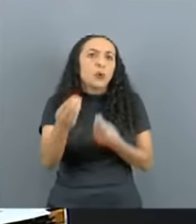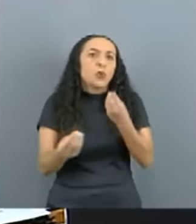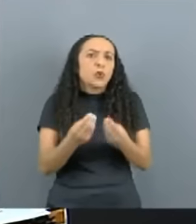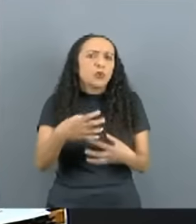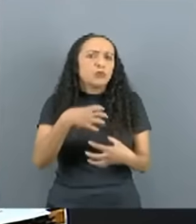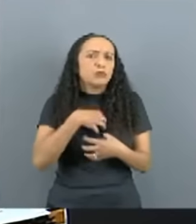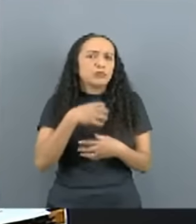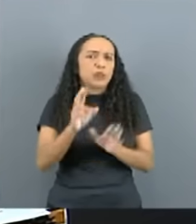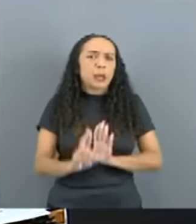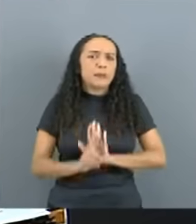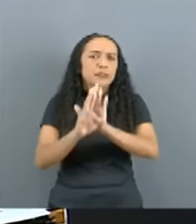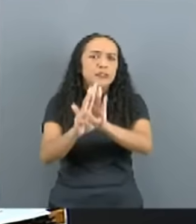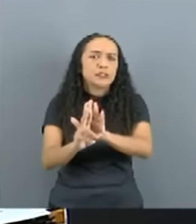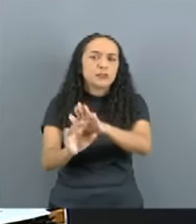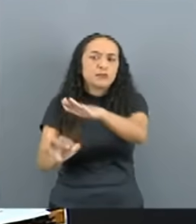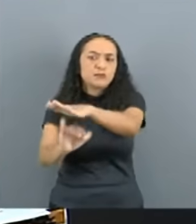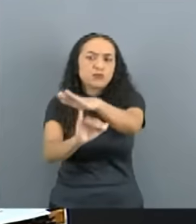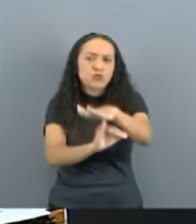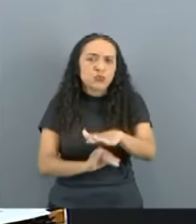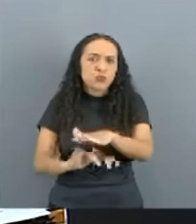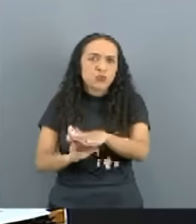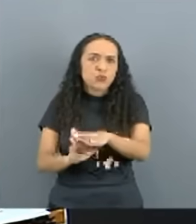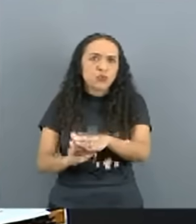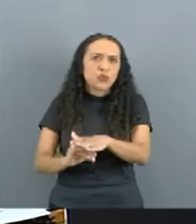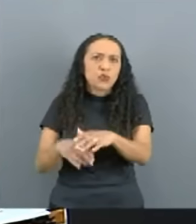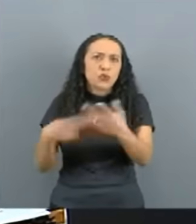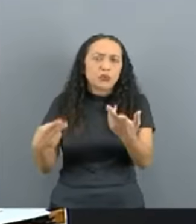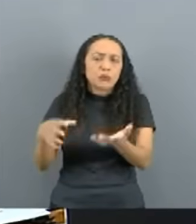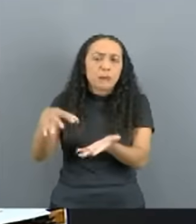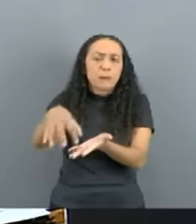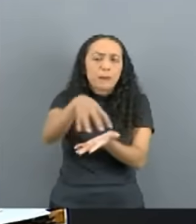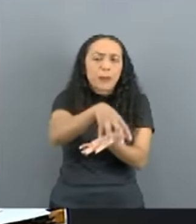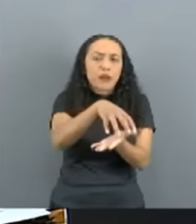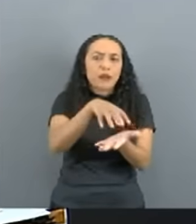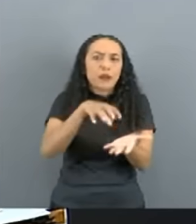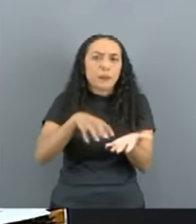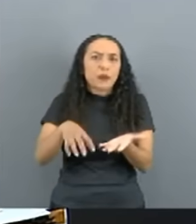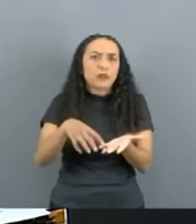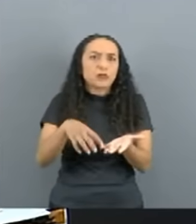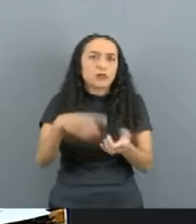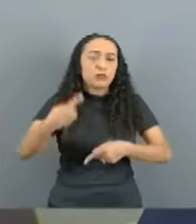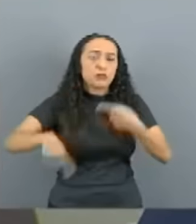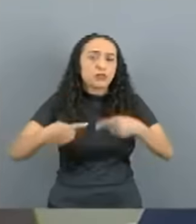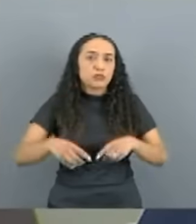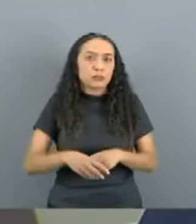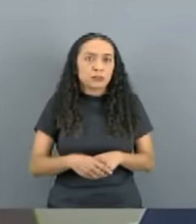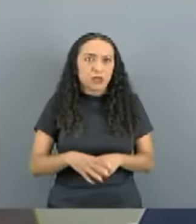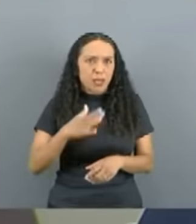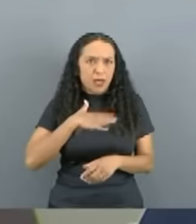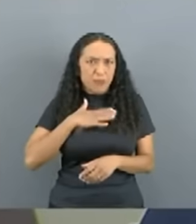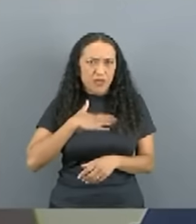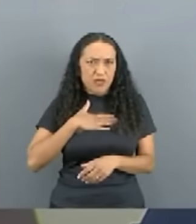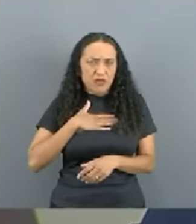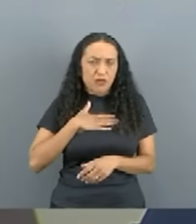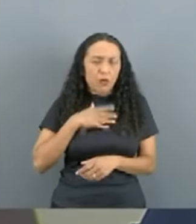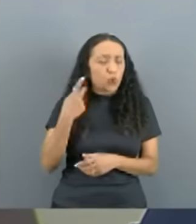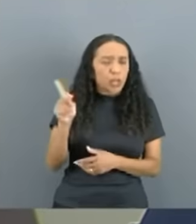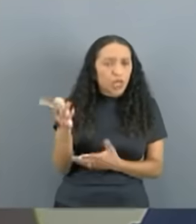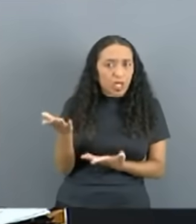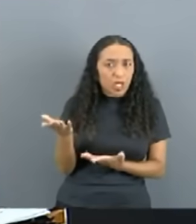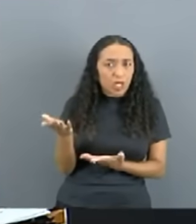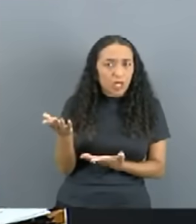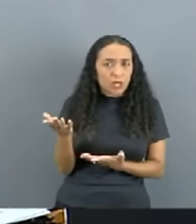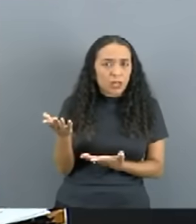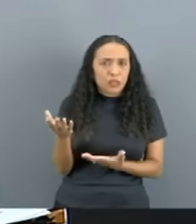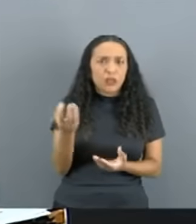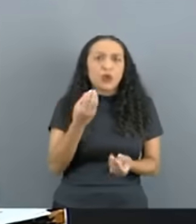conduta de representação institucional em face dos órgãos públicos, órgãos políticos? A minha? Sim. Ou a dele? Não,